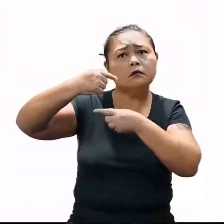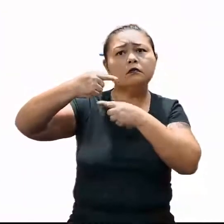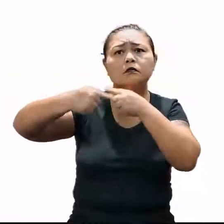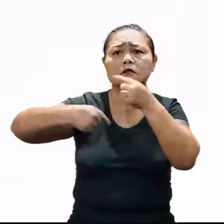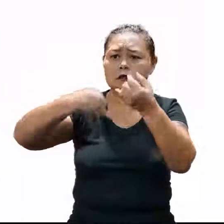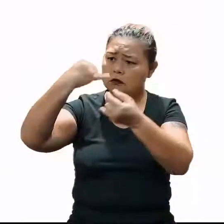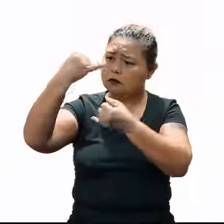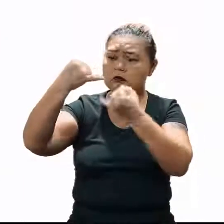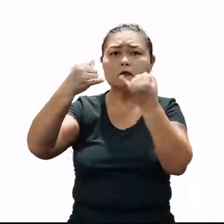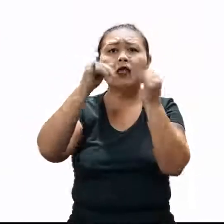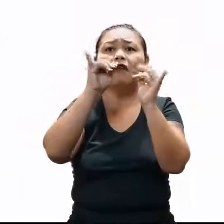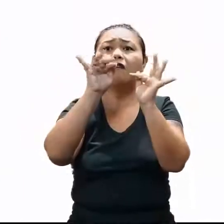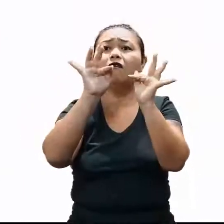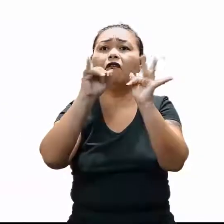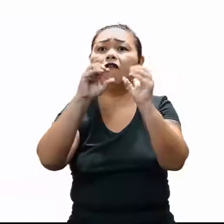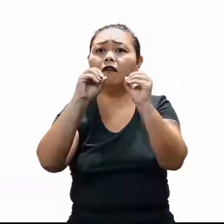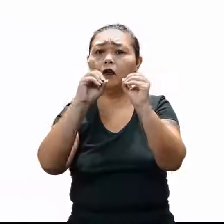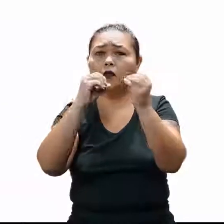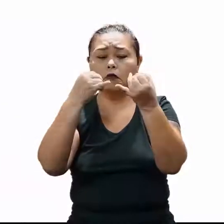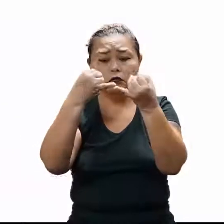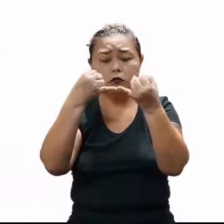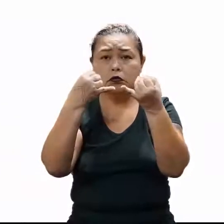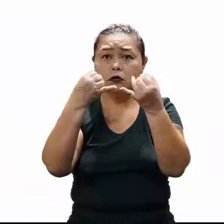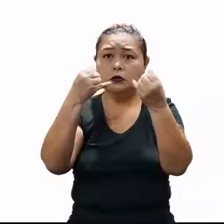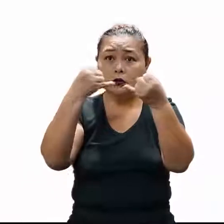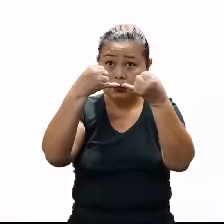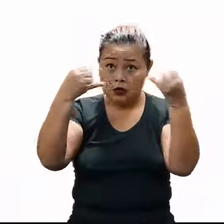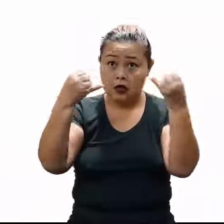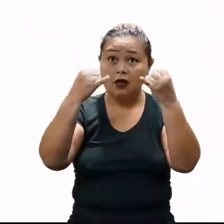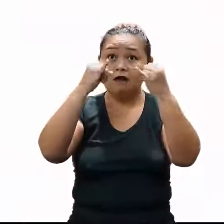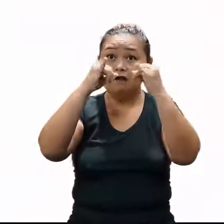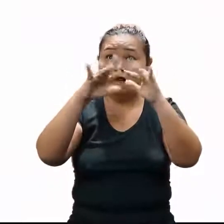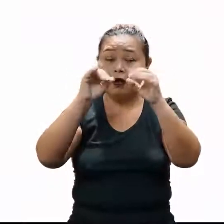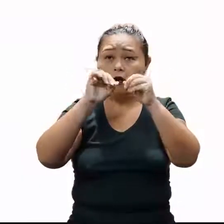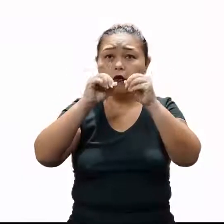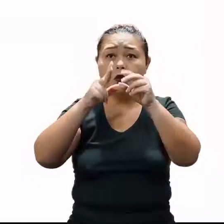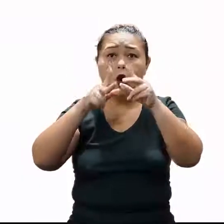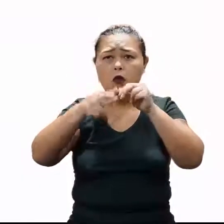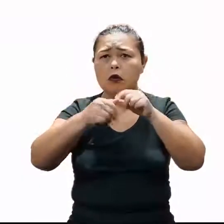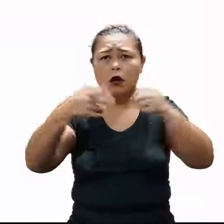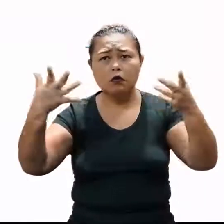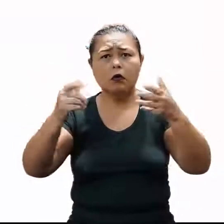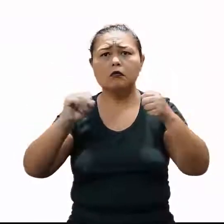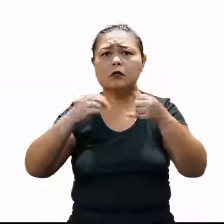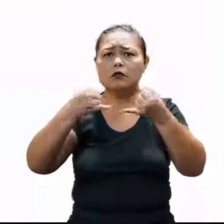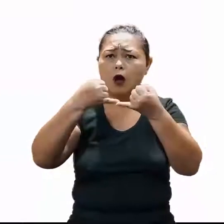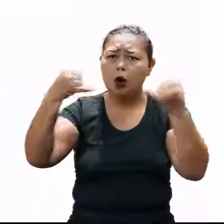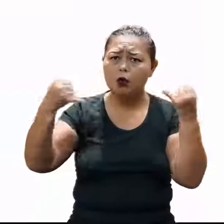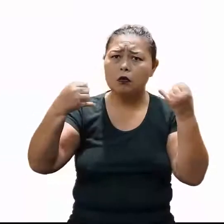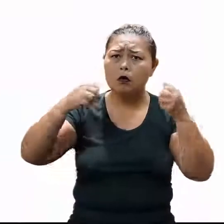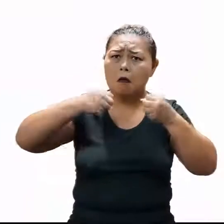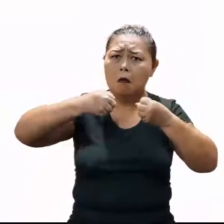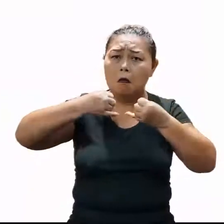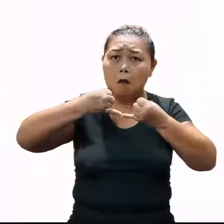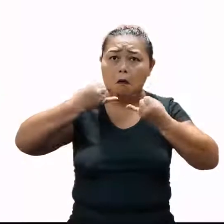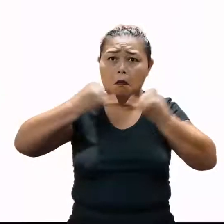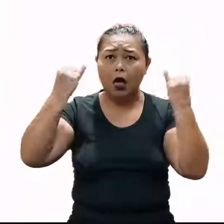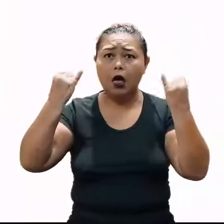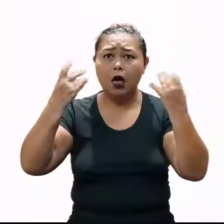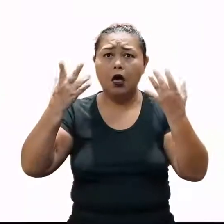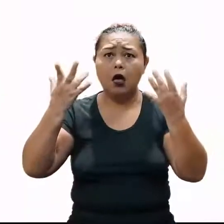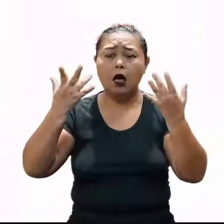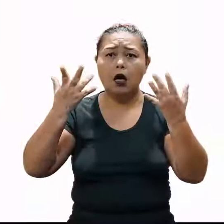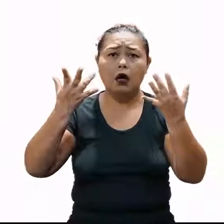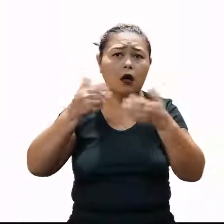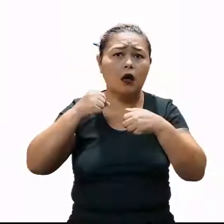fio, interligado. Não tem a fibra ótica também, que quando rompe, imagine um fio desse aí ser rompido. Então,